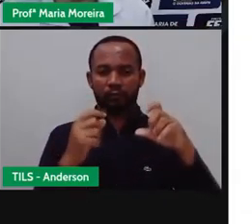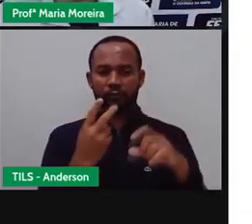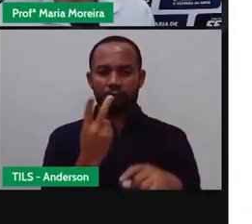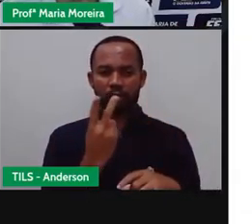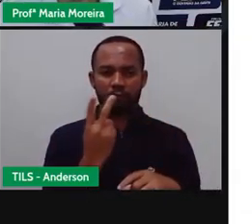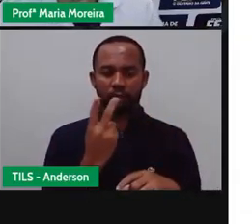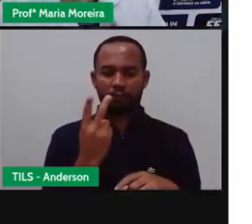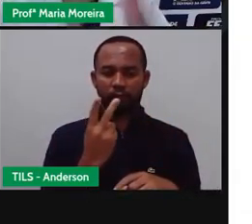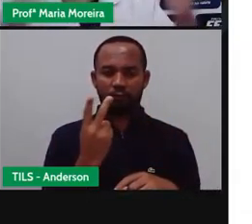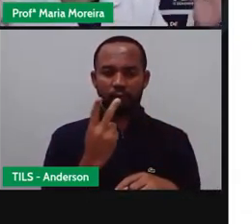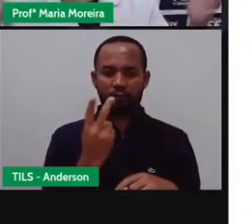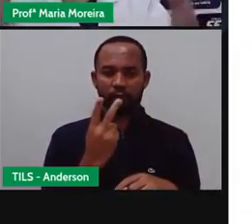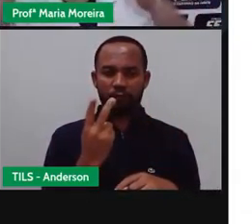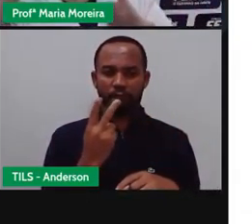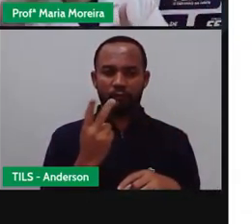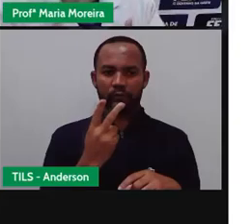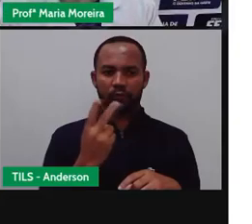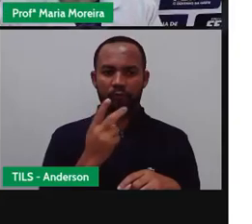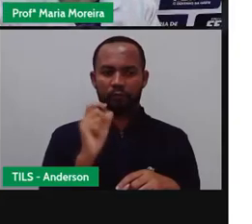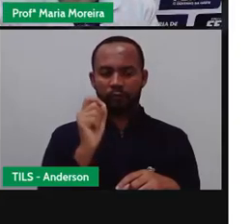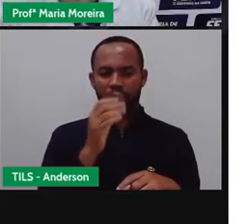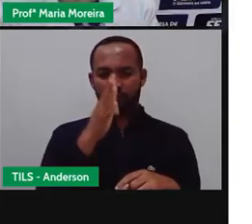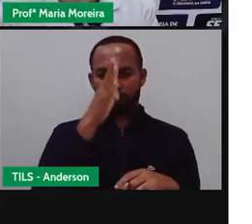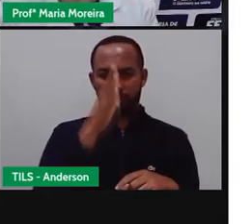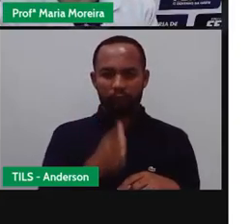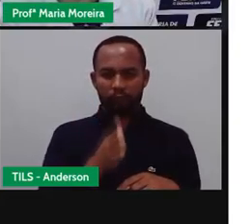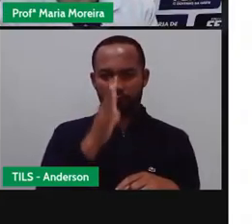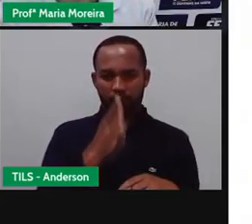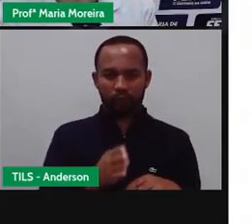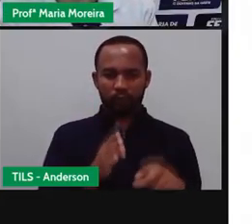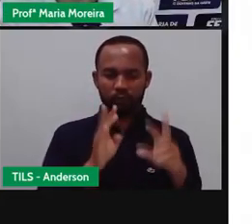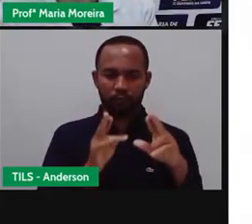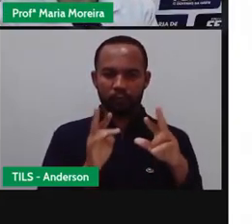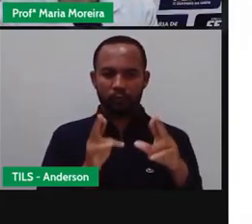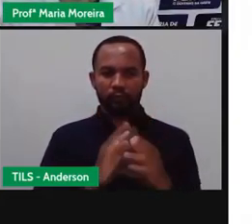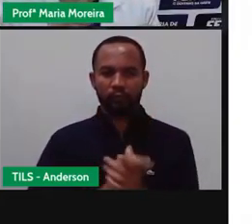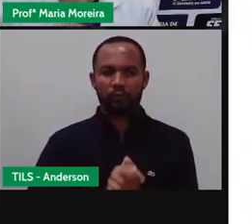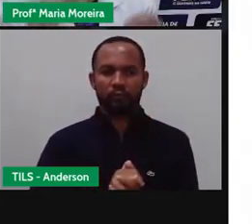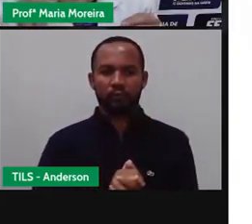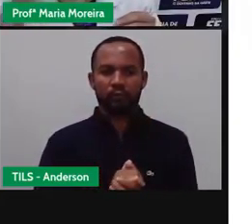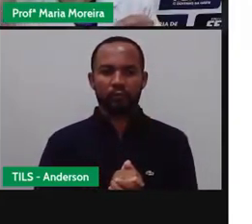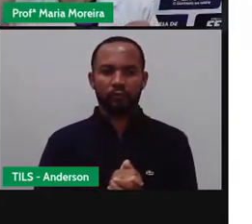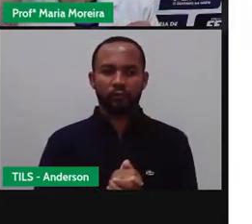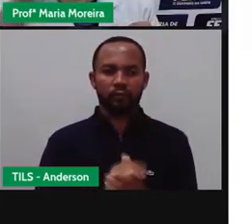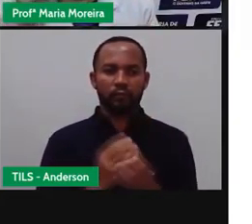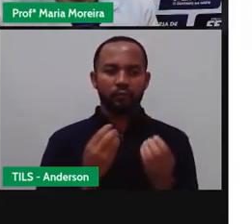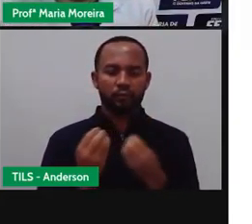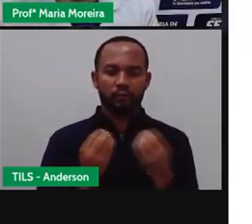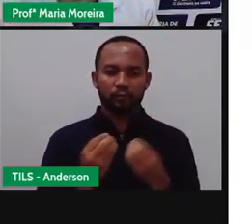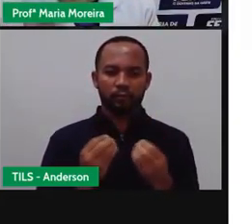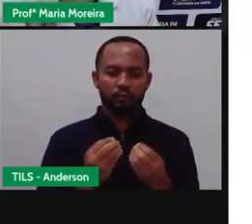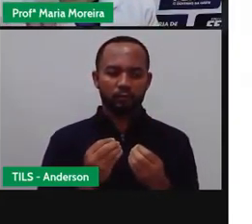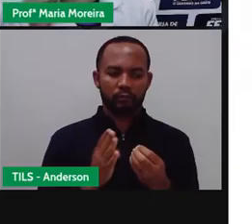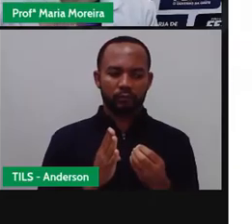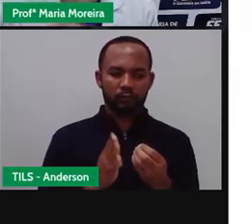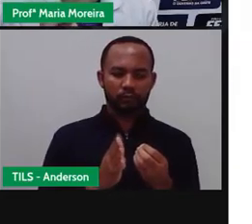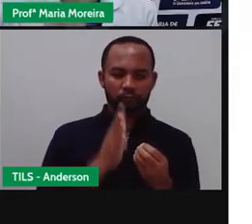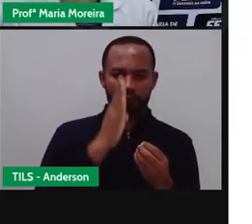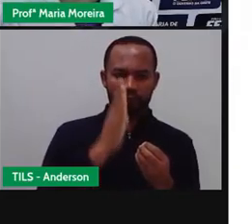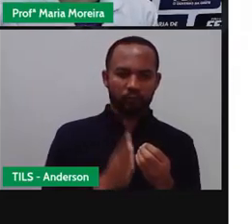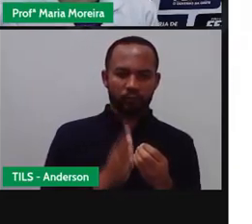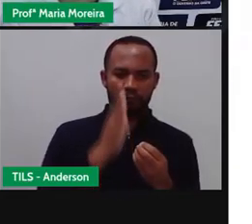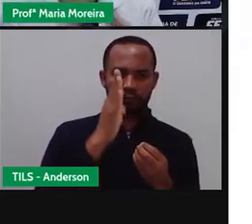né? É, ó, pegar aqui, dividir essa figura, como essa figura aqui da borboleta, né? Se traçarmos uma linha reta, dividindo ao